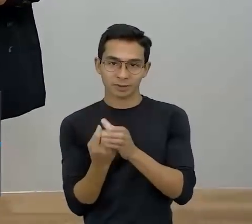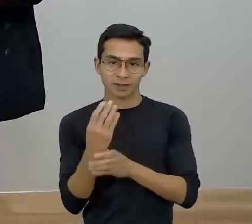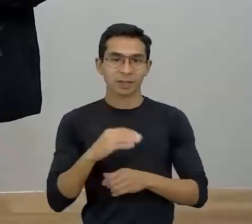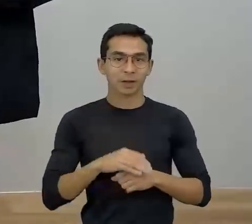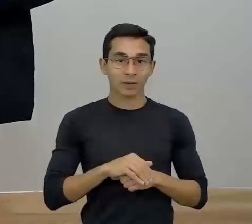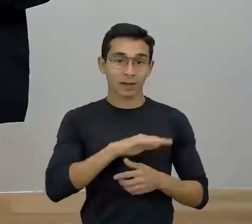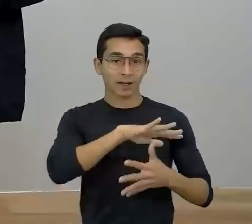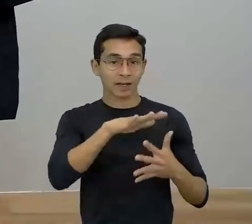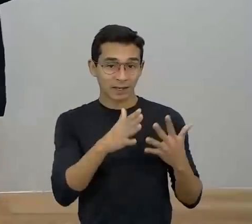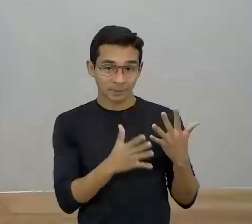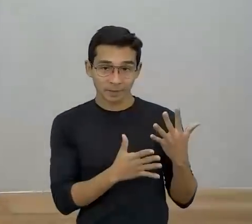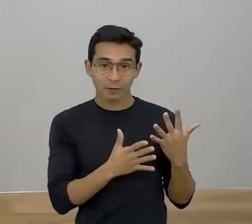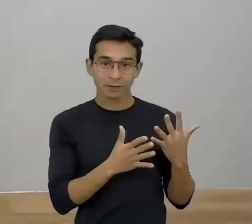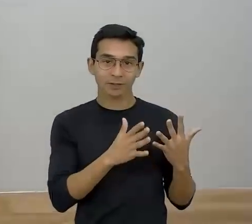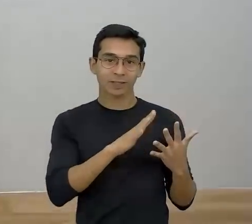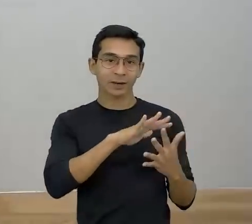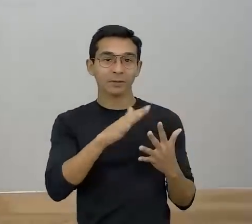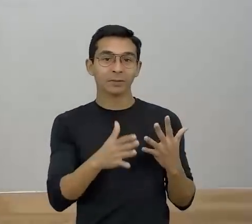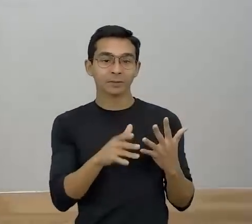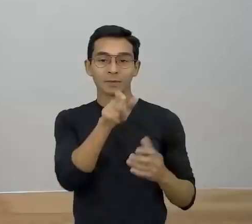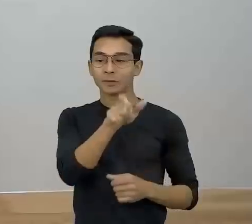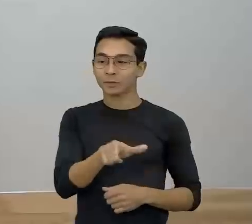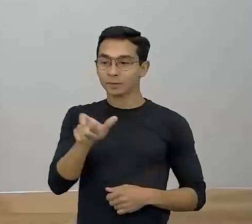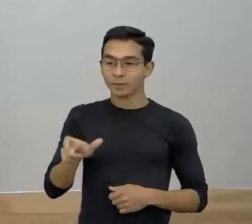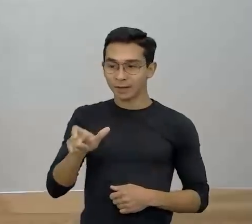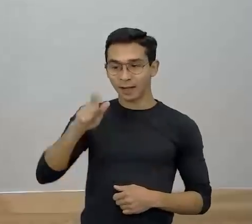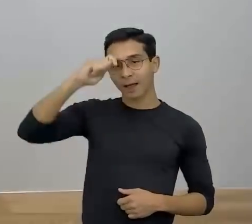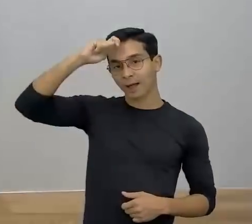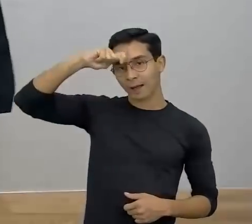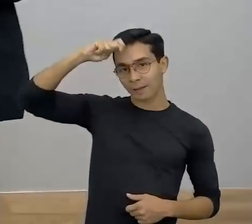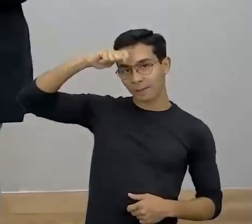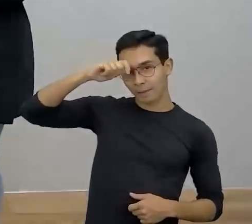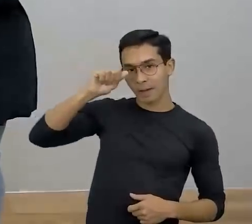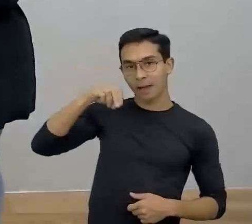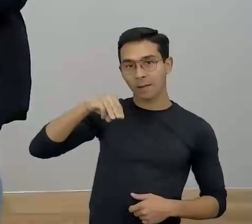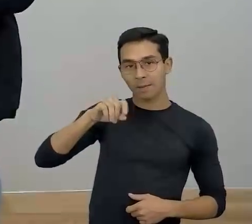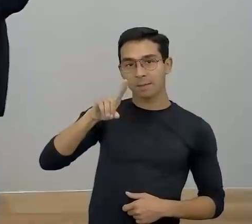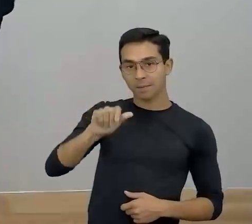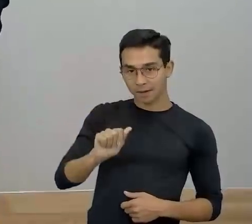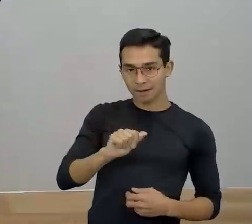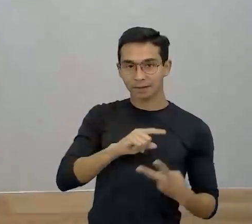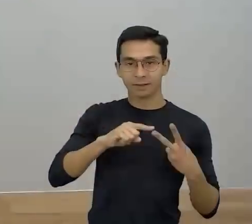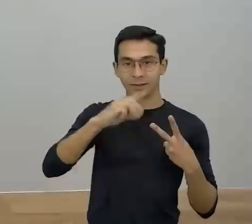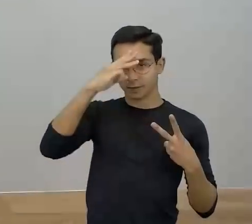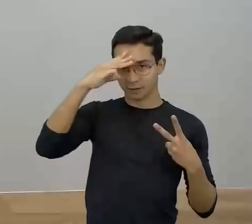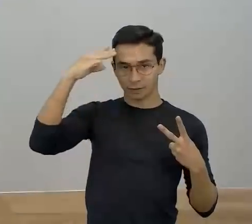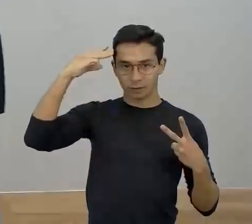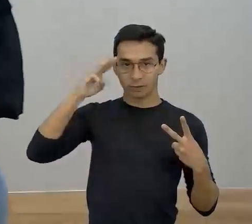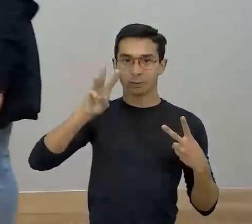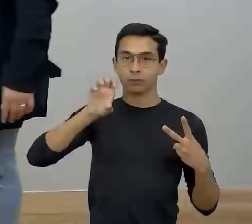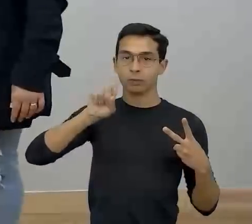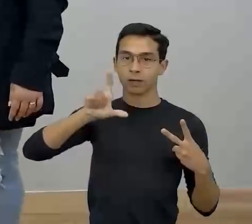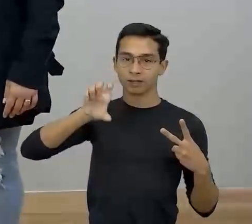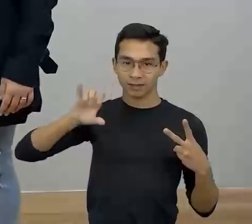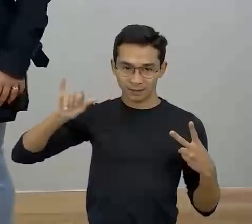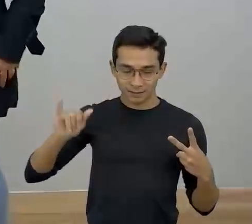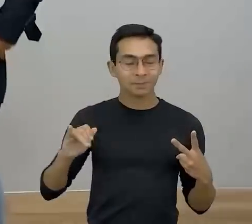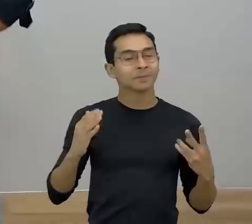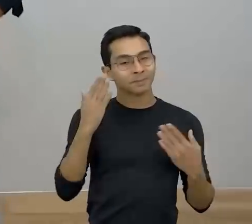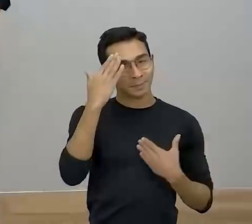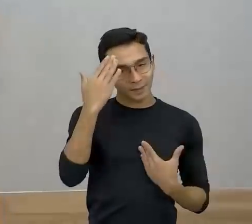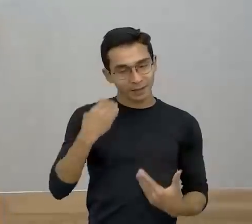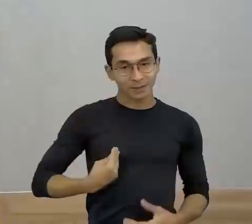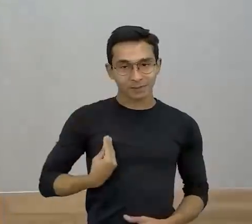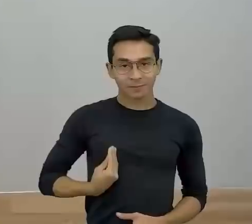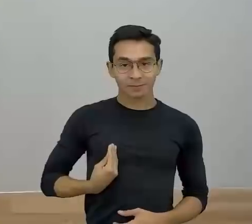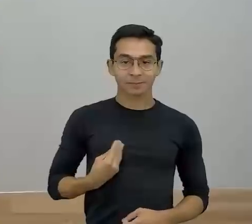Muito obrigada, gente. Sem vocês nada acontece aqui. Obrigada. Ô, Débora, eu vou aproveitar que a gente está nesse caminho